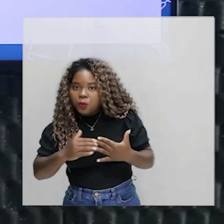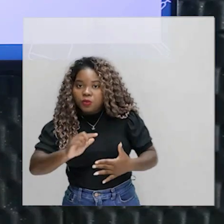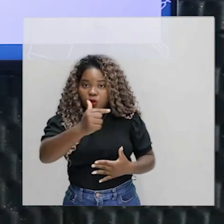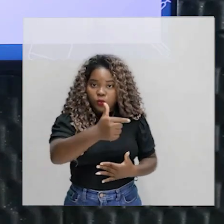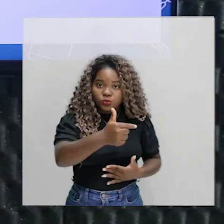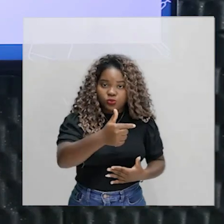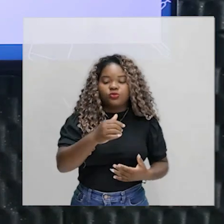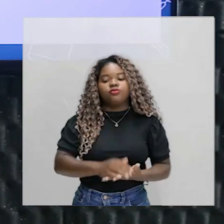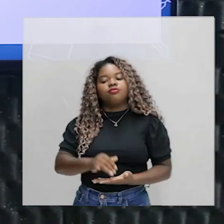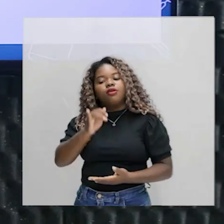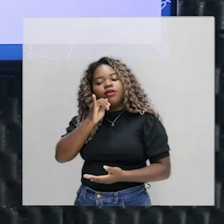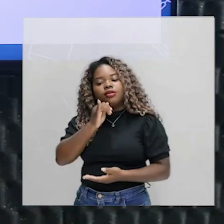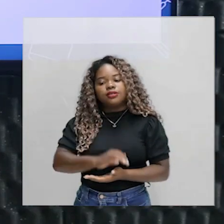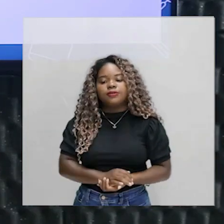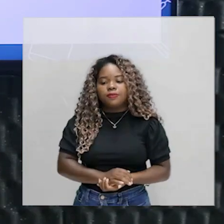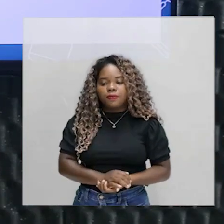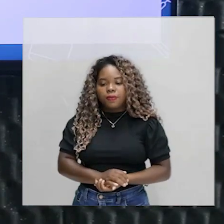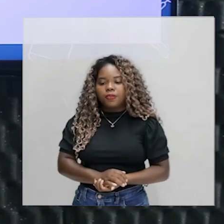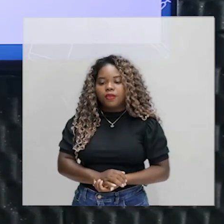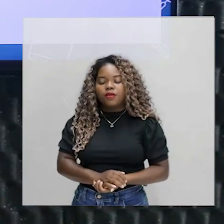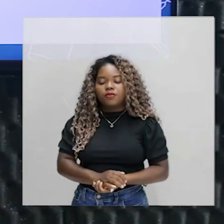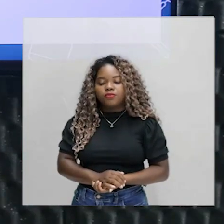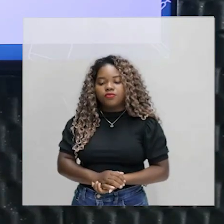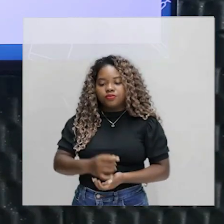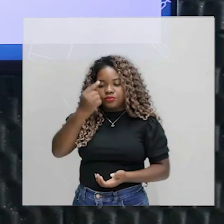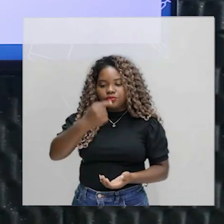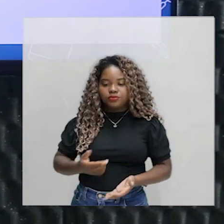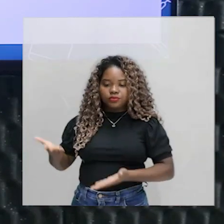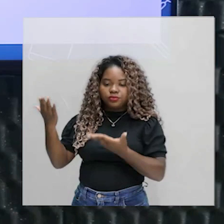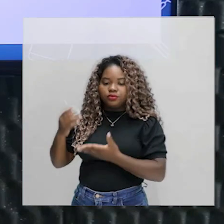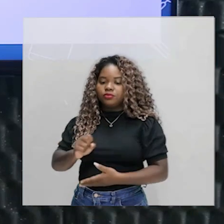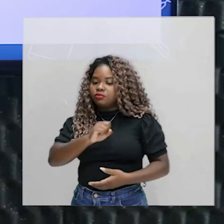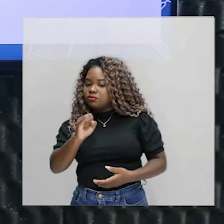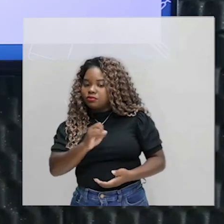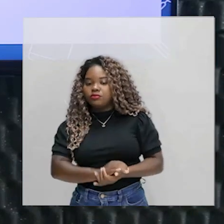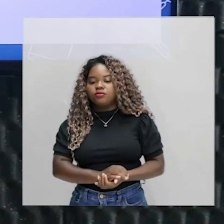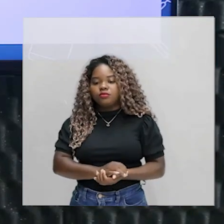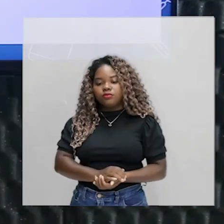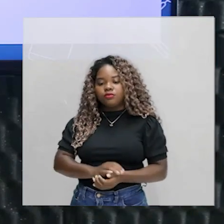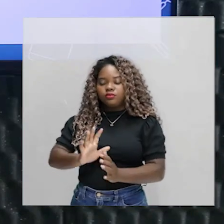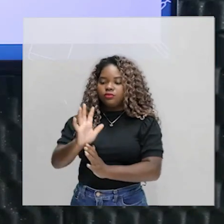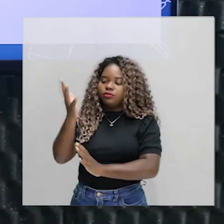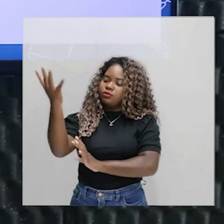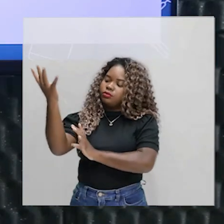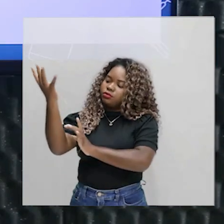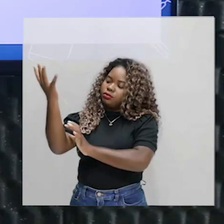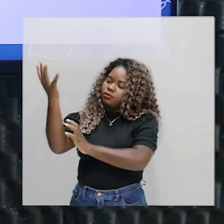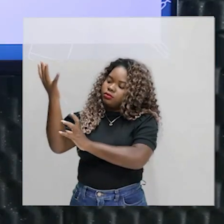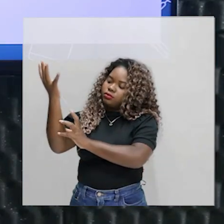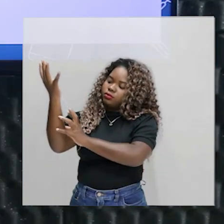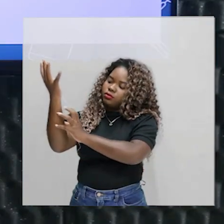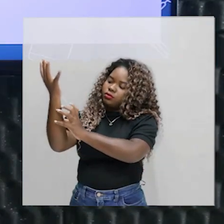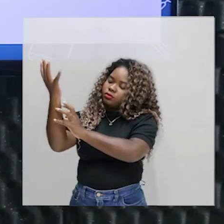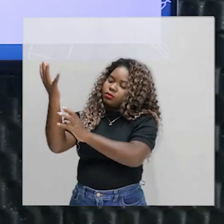ele olhando para uma árvore né esses bichinhos se eles estiverem numa árvore aqueles que são mais fáceis de serem enxergados